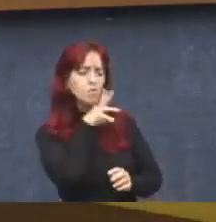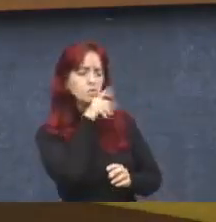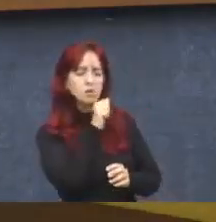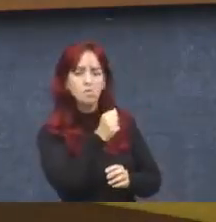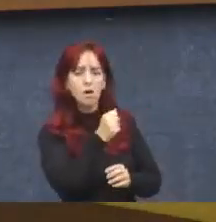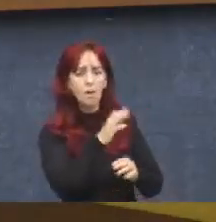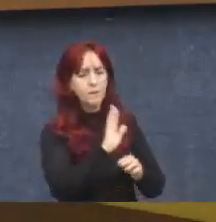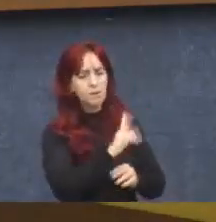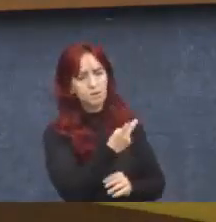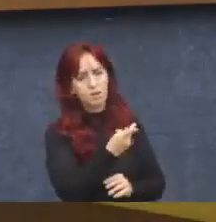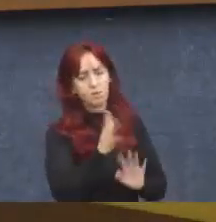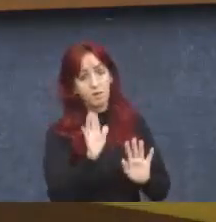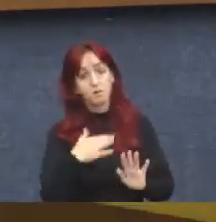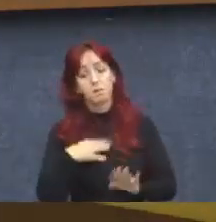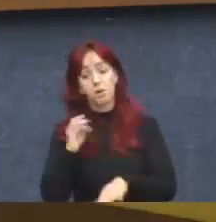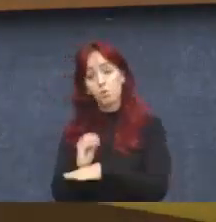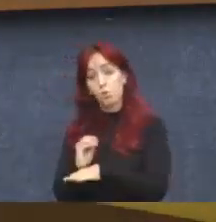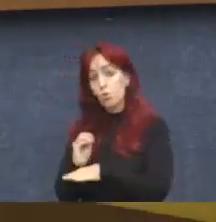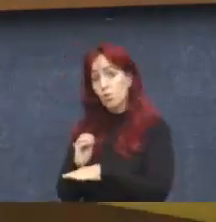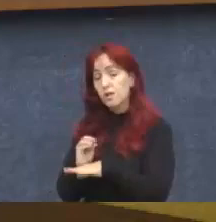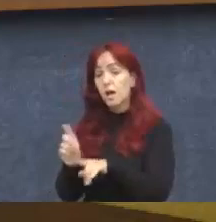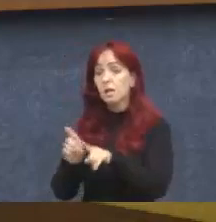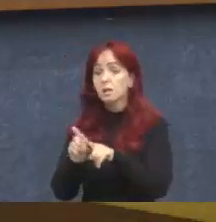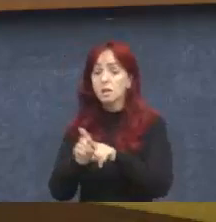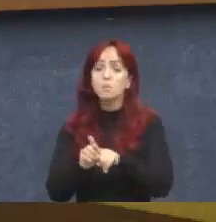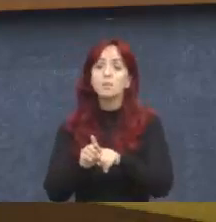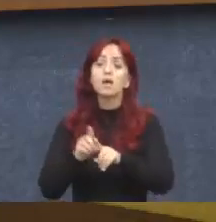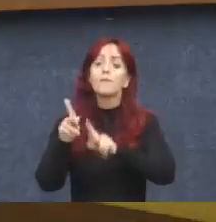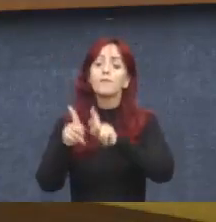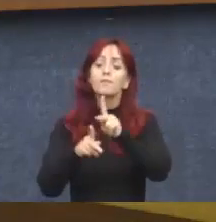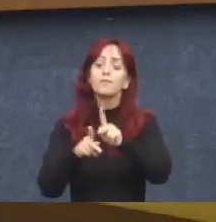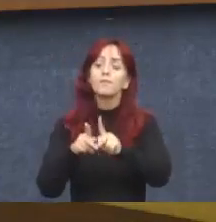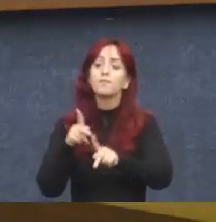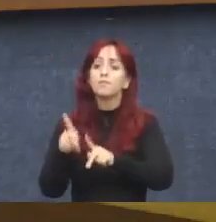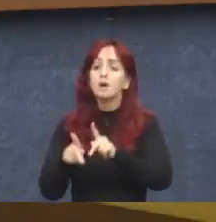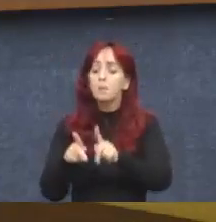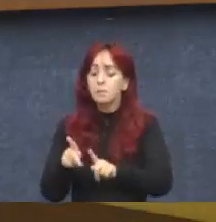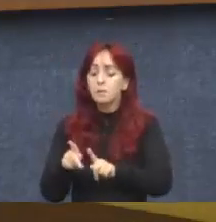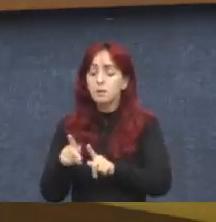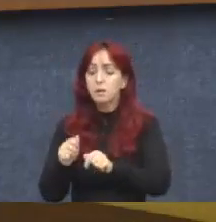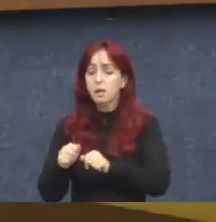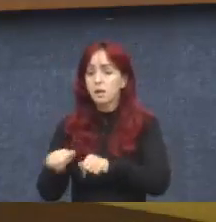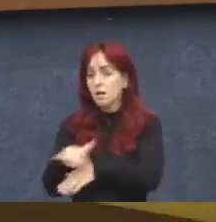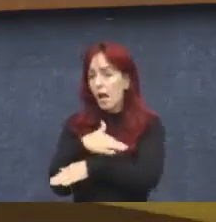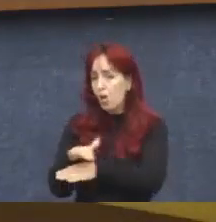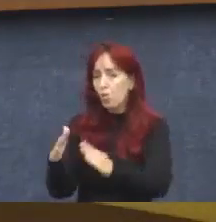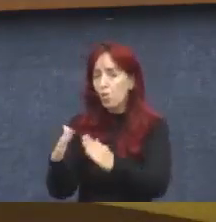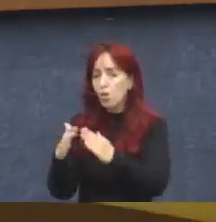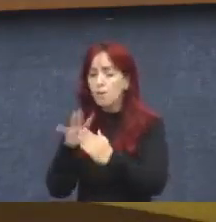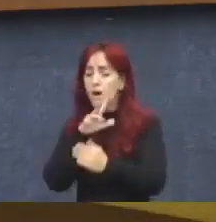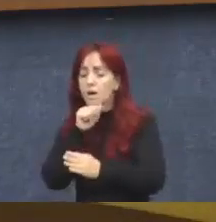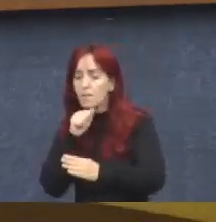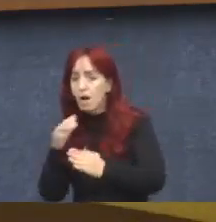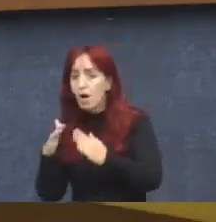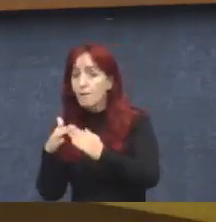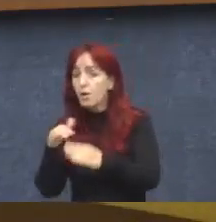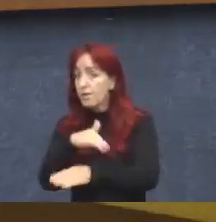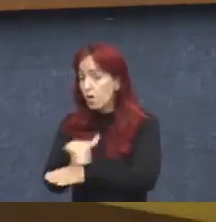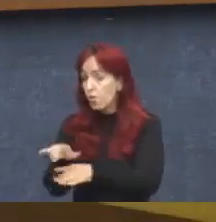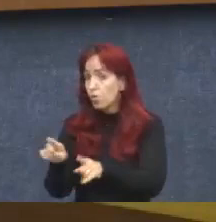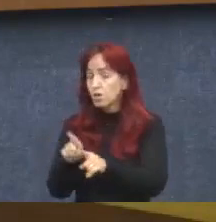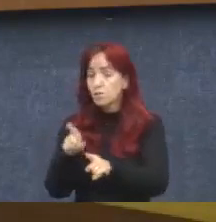cidade. Agora, nós temos que cuidar também dos animais da população em situação de rua, nós temos que cuidar dos animais que estão soltos na